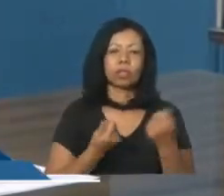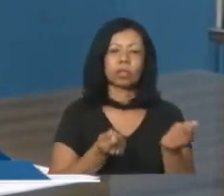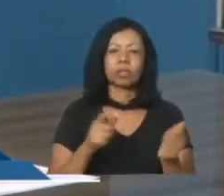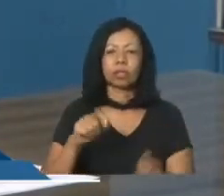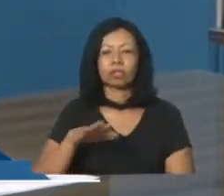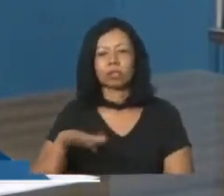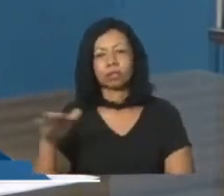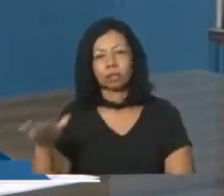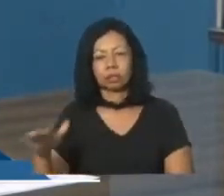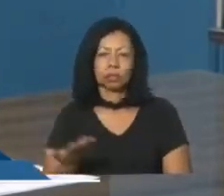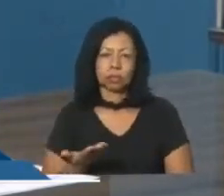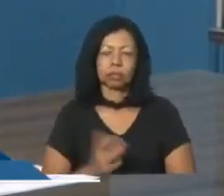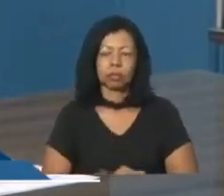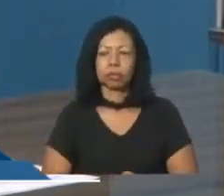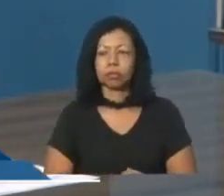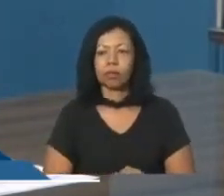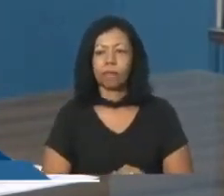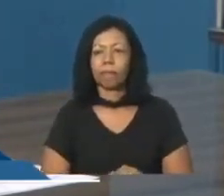essas crianças.